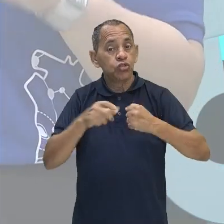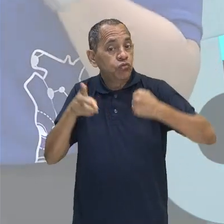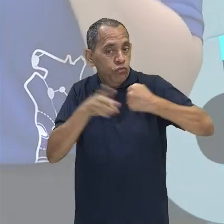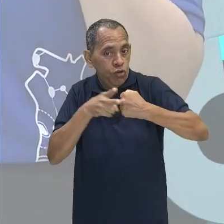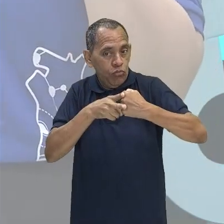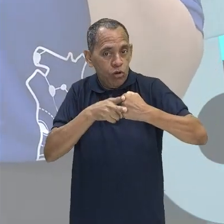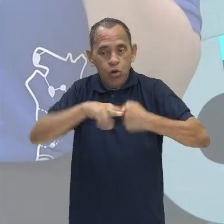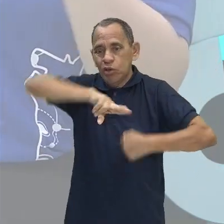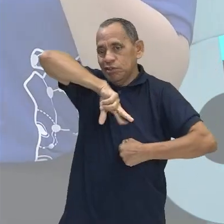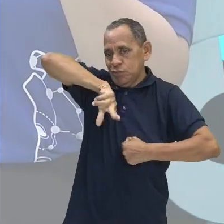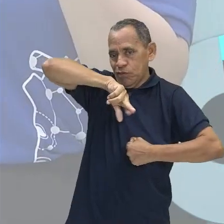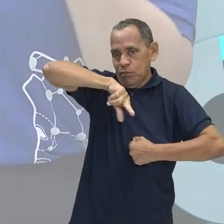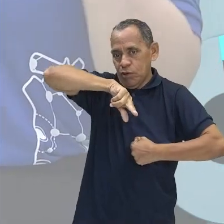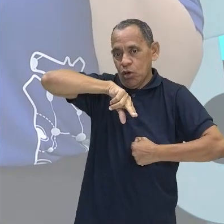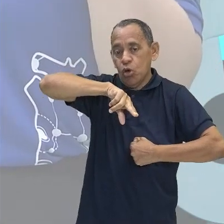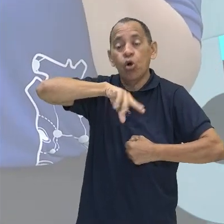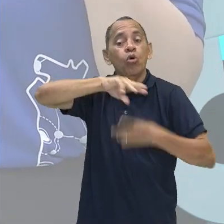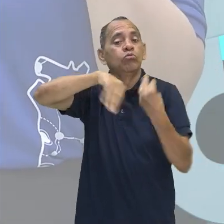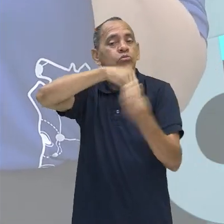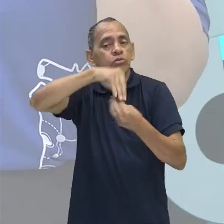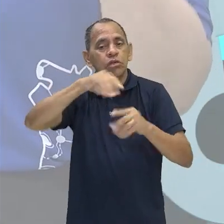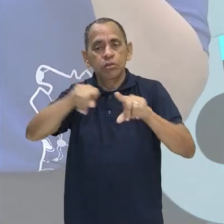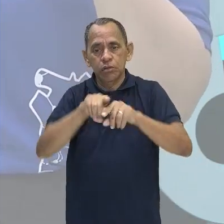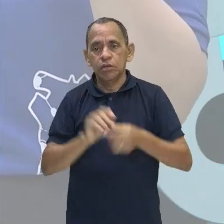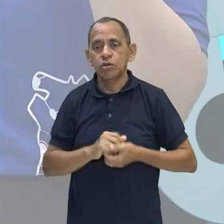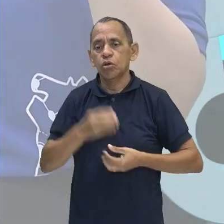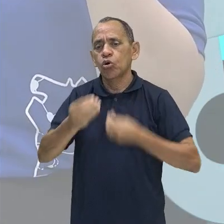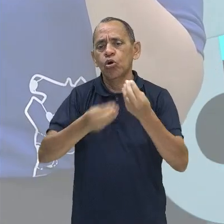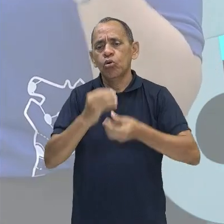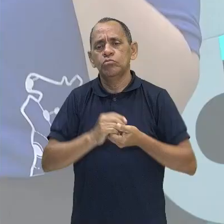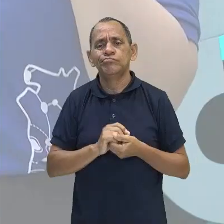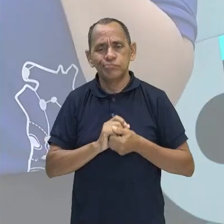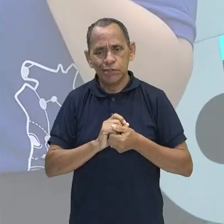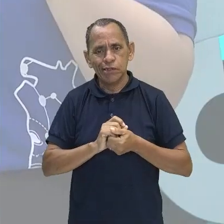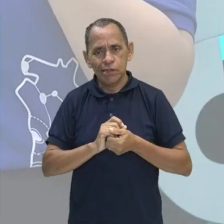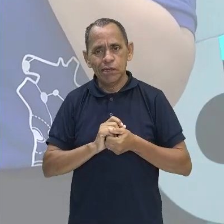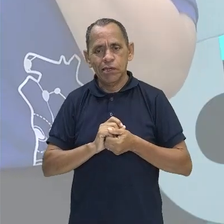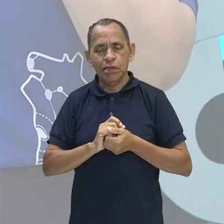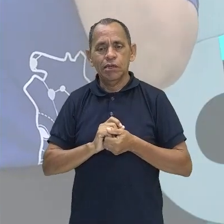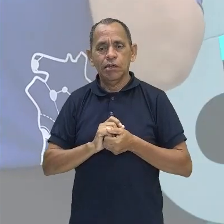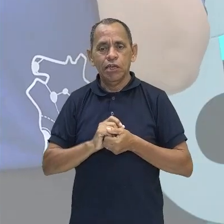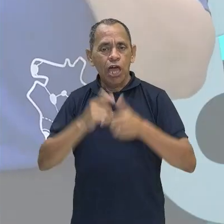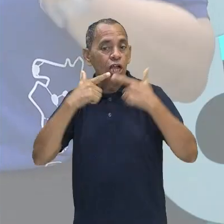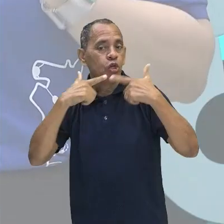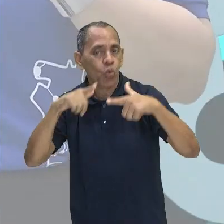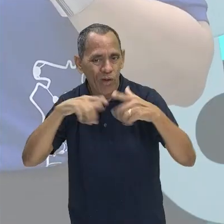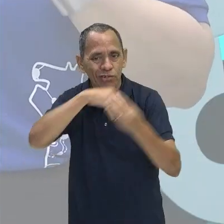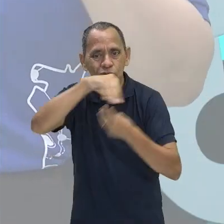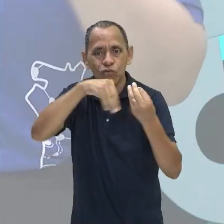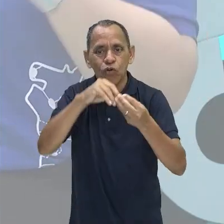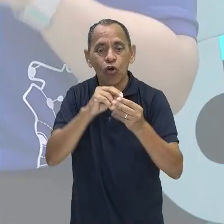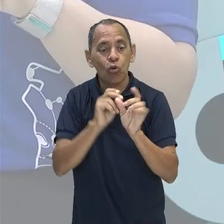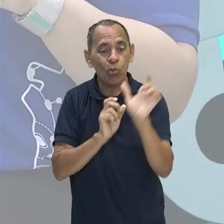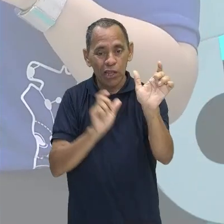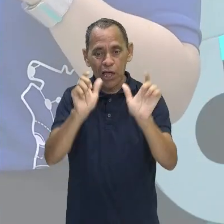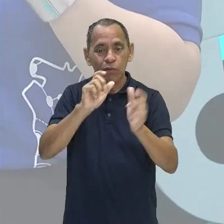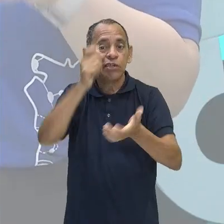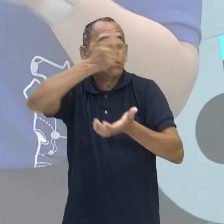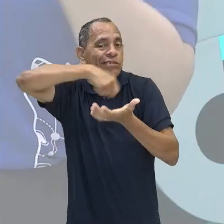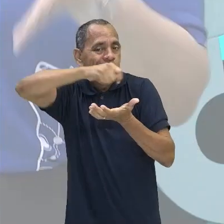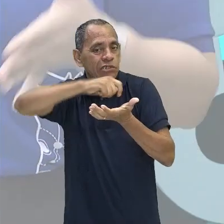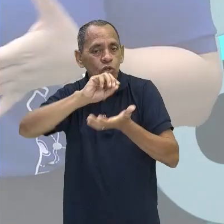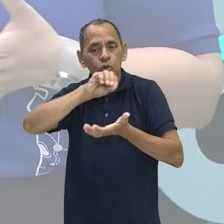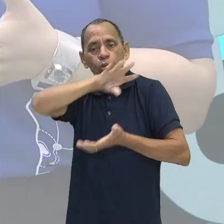Quando a linguagem envolve palavra, seja escrita ou